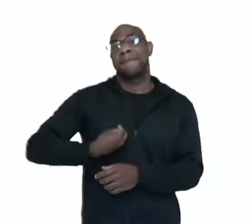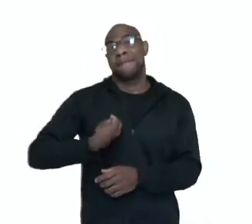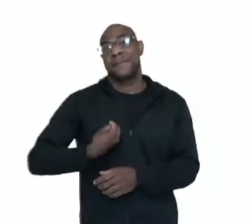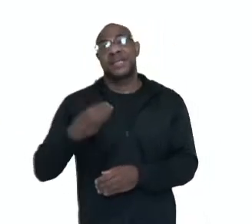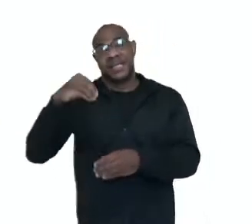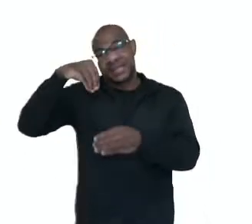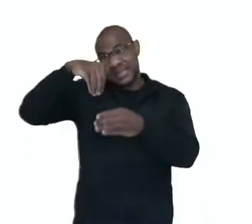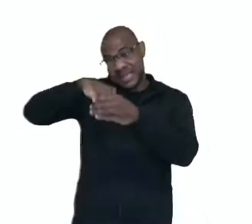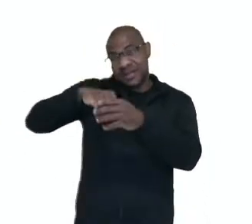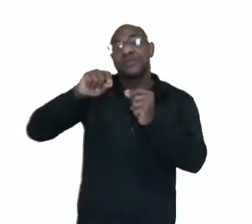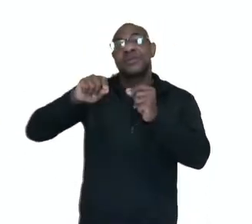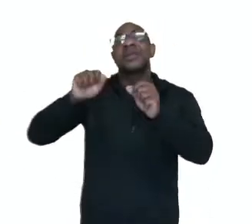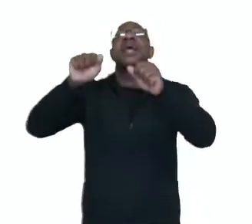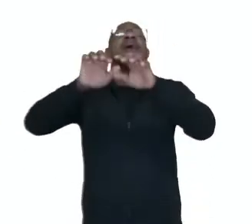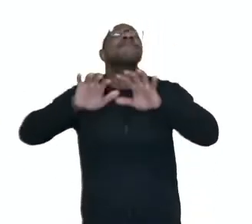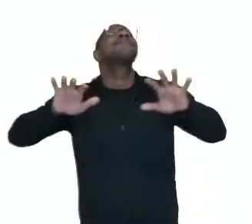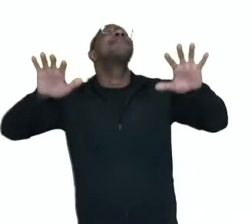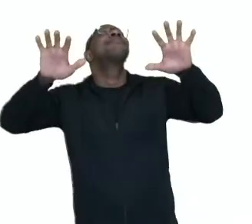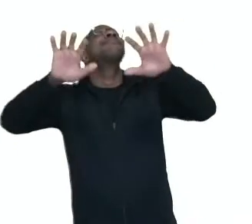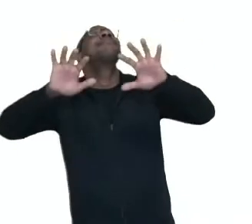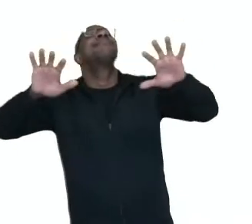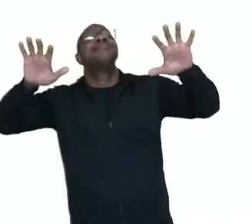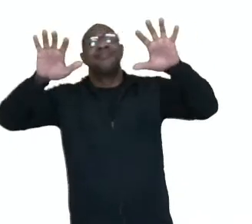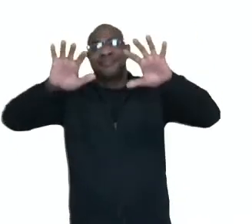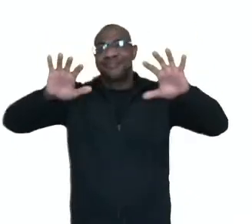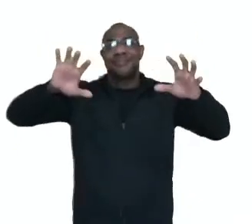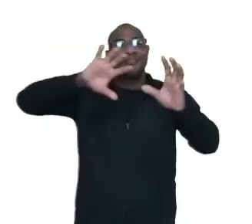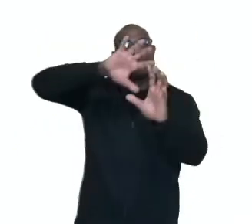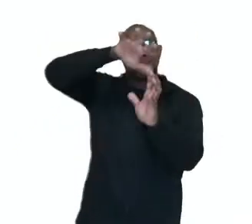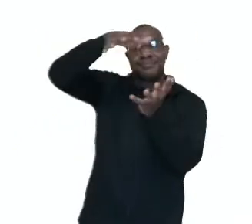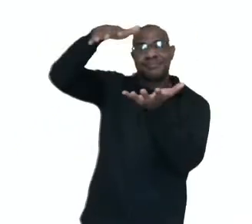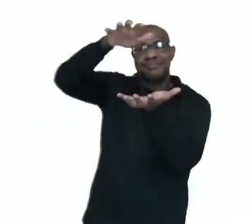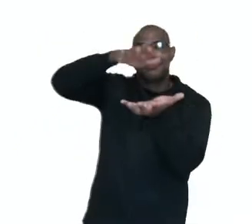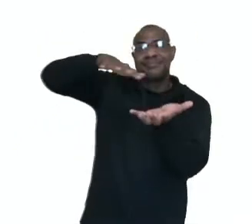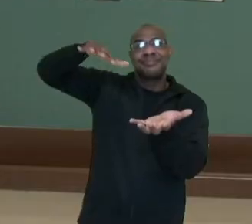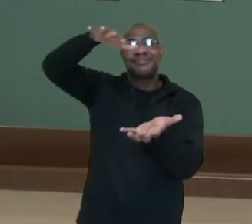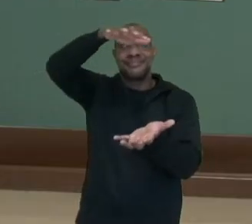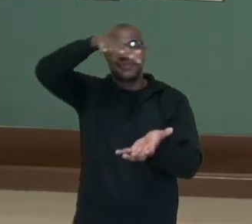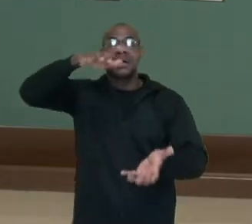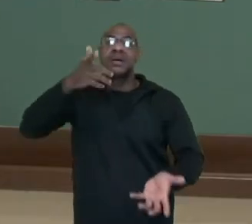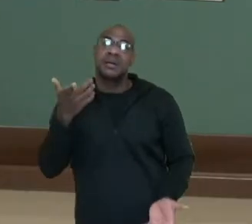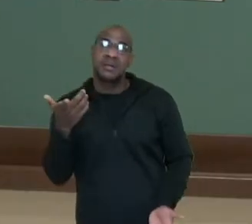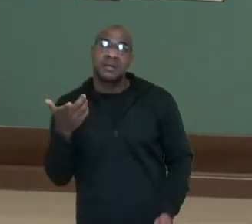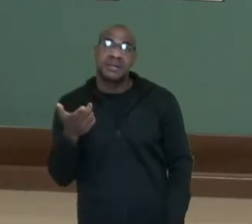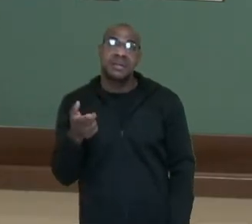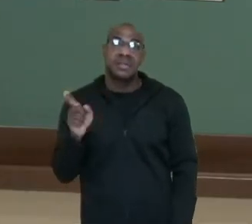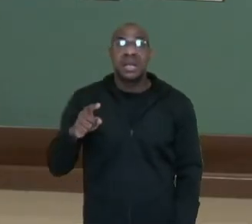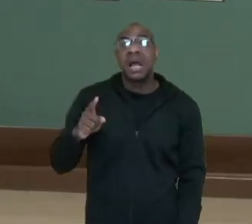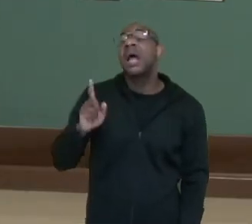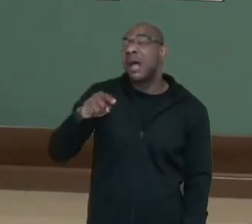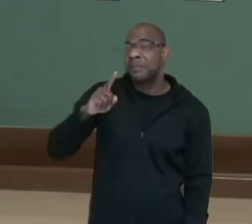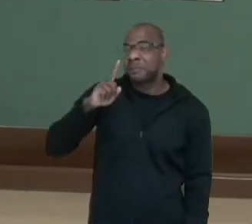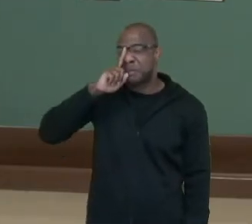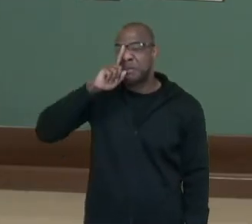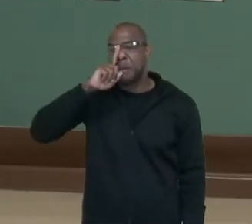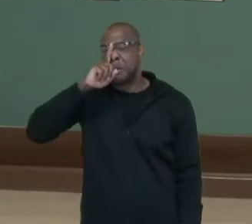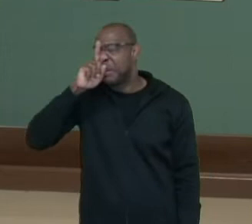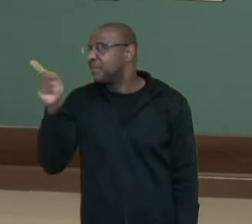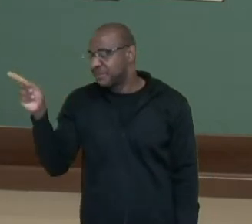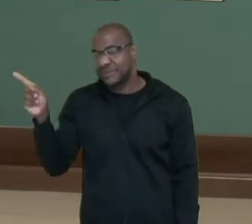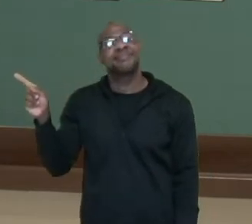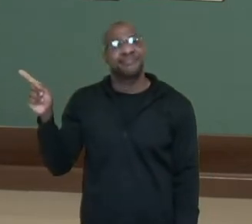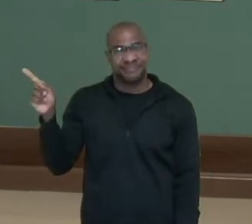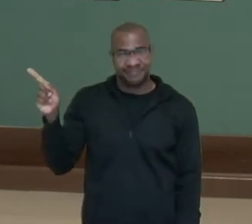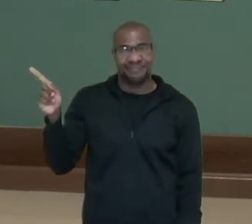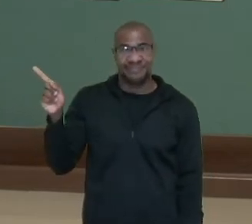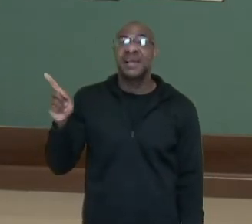na atmosfera, né? Quando esses gases são tóxicos, o que quer dizer isso? Prejudiciais, nocivos,